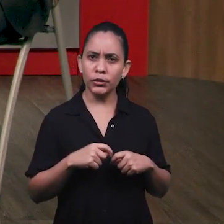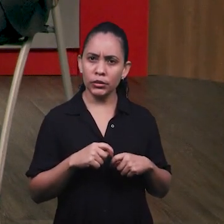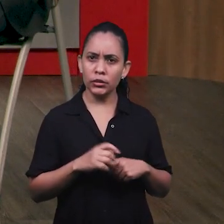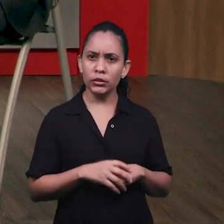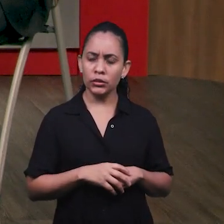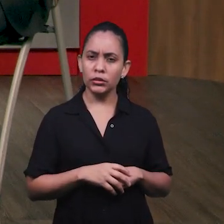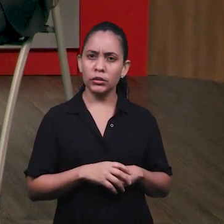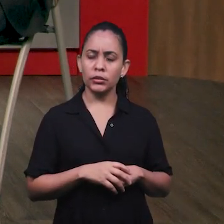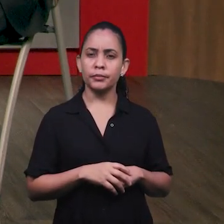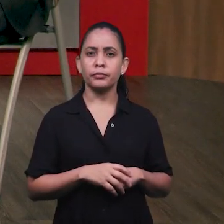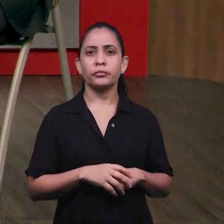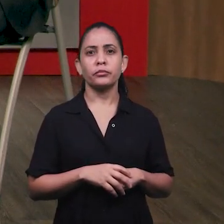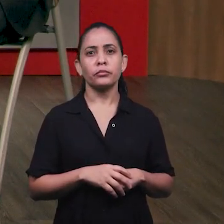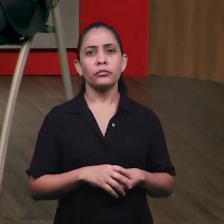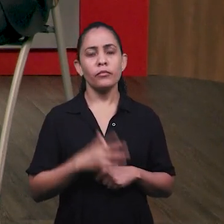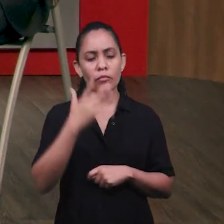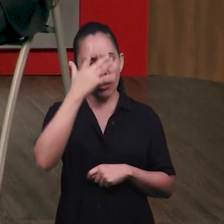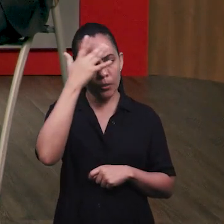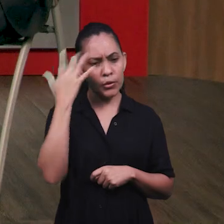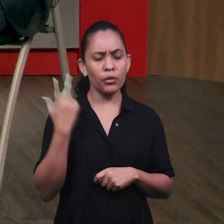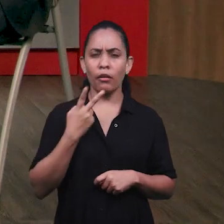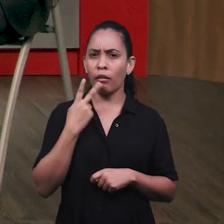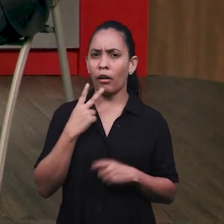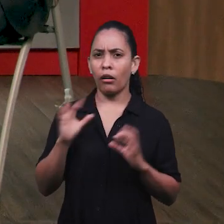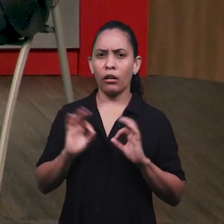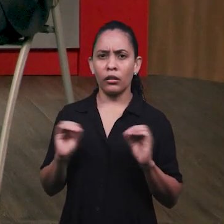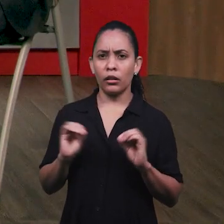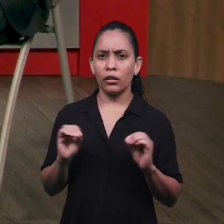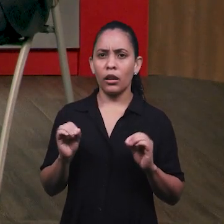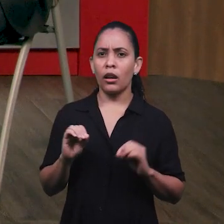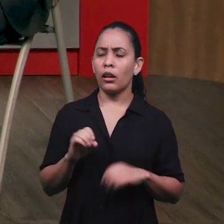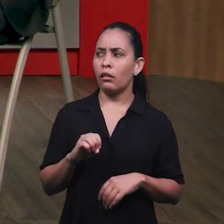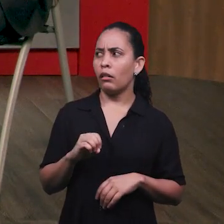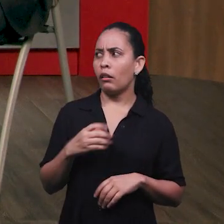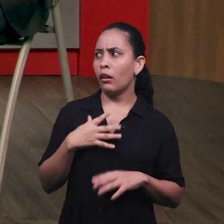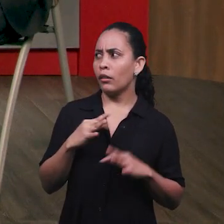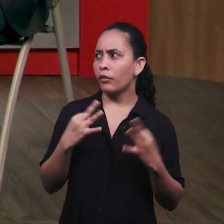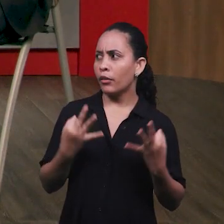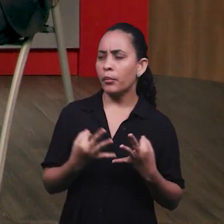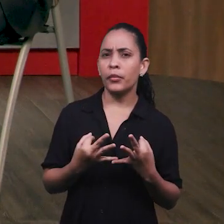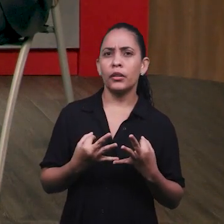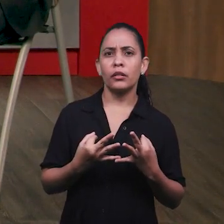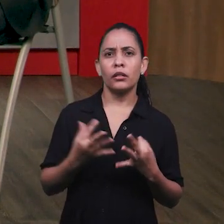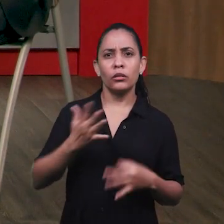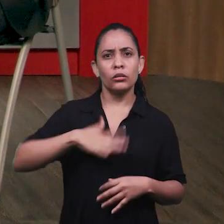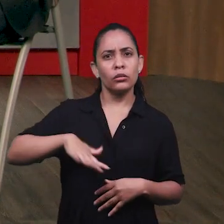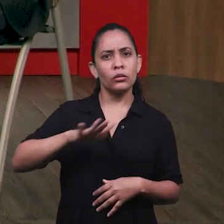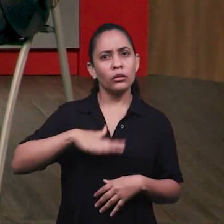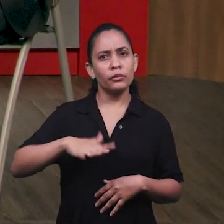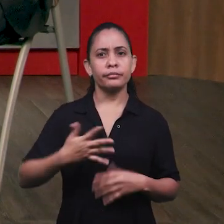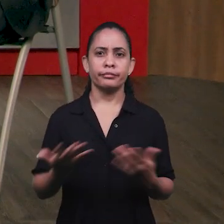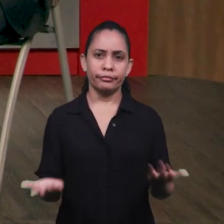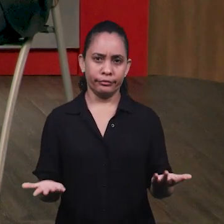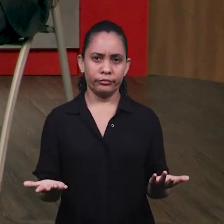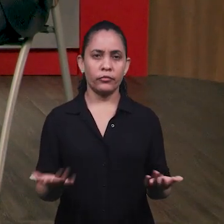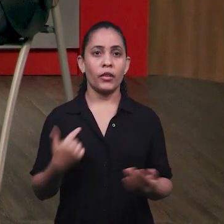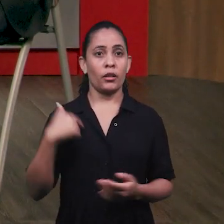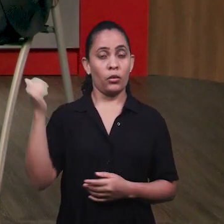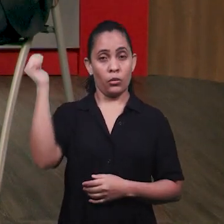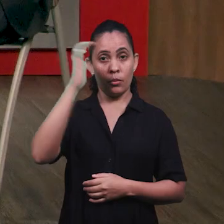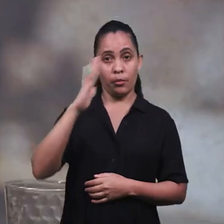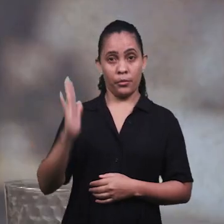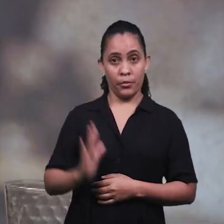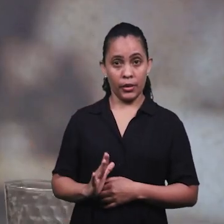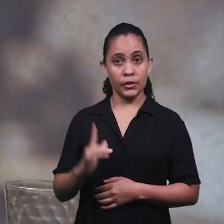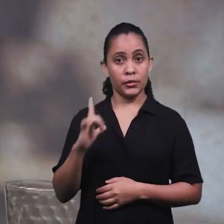alcançado pela execução, né? E aí a pessoa não pode nem alegar a questão de ser bem de família também, né? Porque a dívida é oriunda do condomínio. Isso. No Brasil, a gente tem